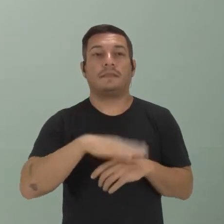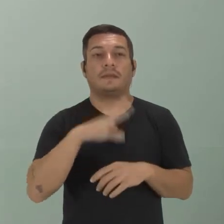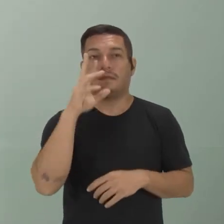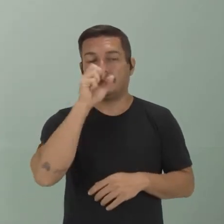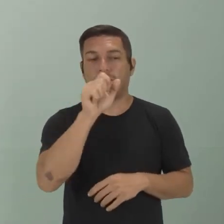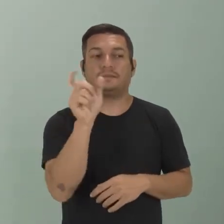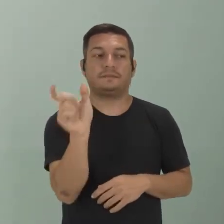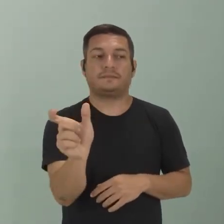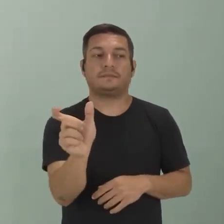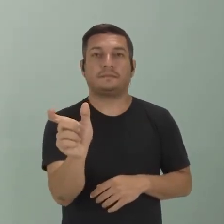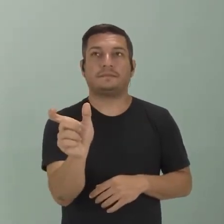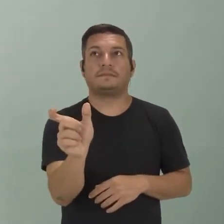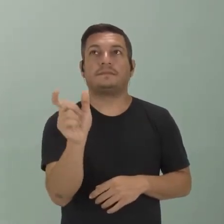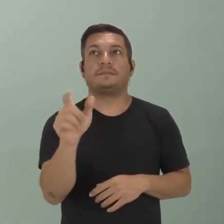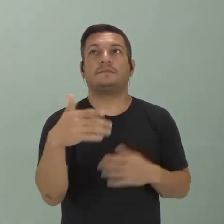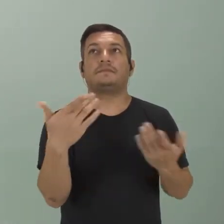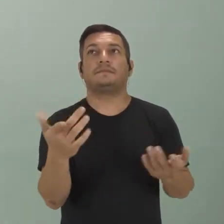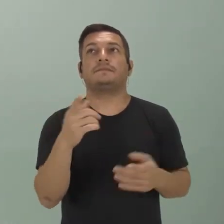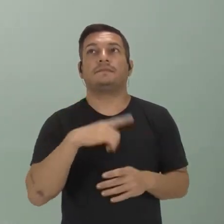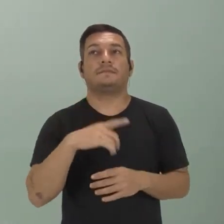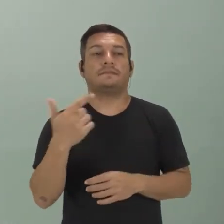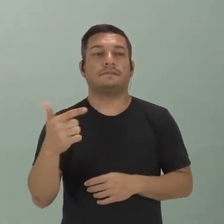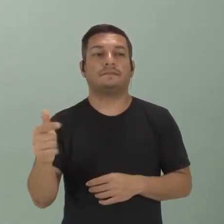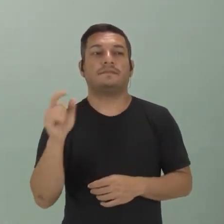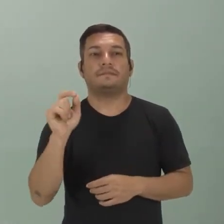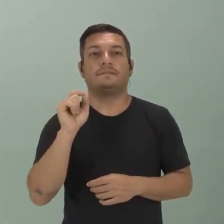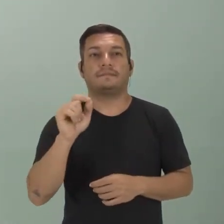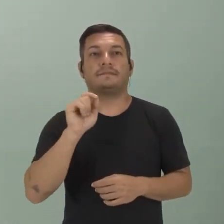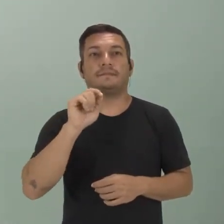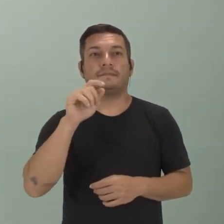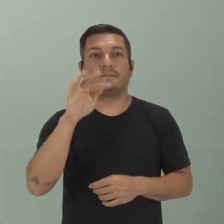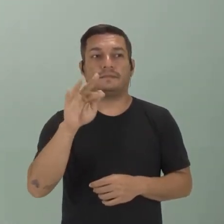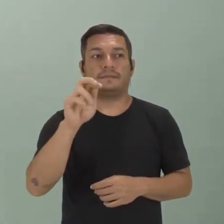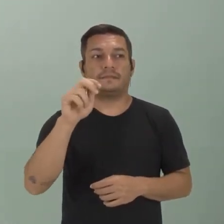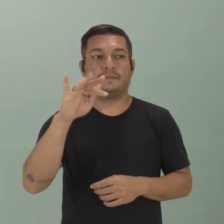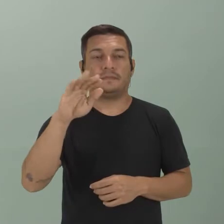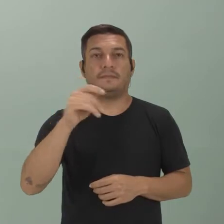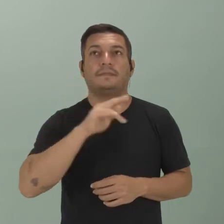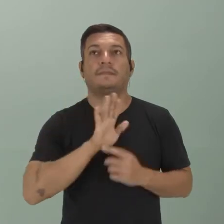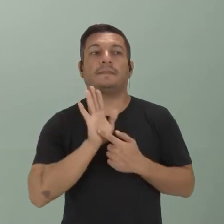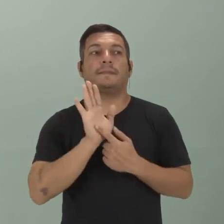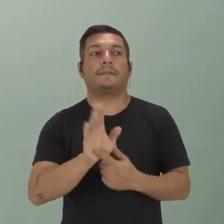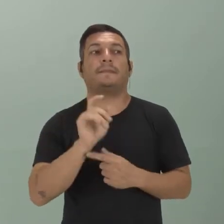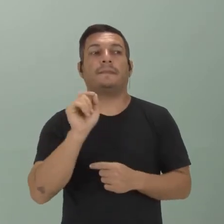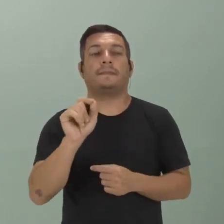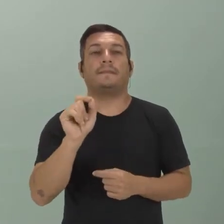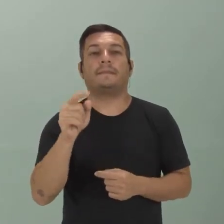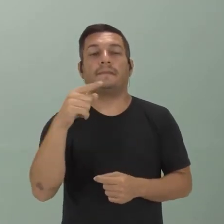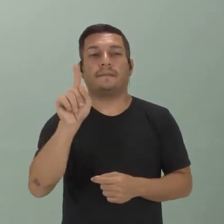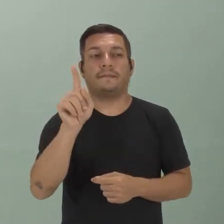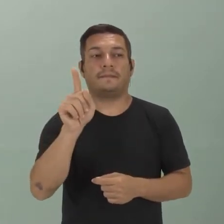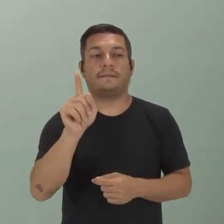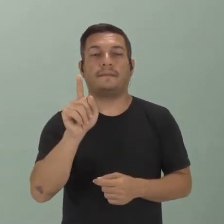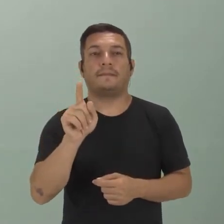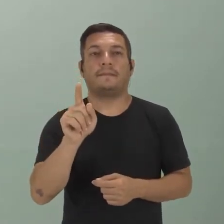e não necessariamente, ou seja, ela não terá aquele sinal gráfico que indica o